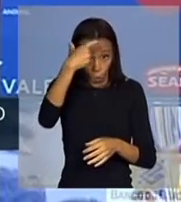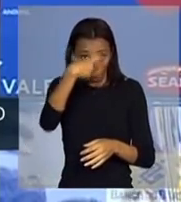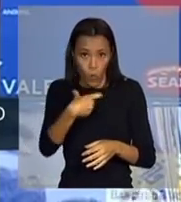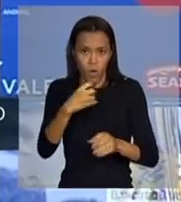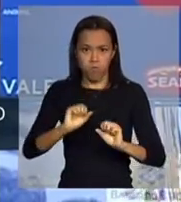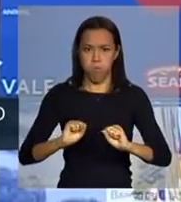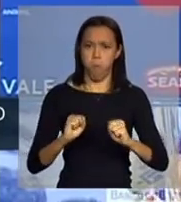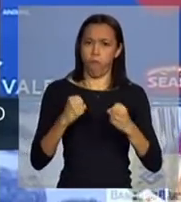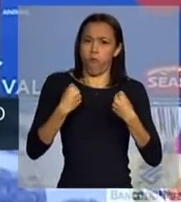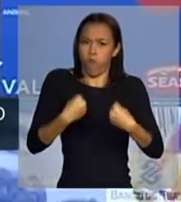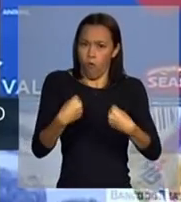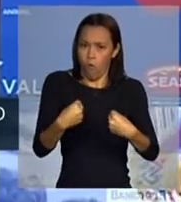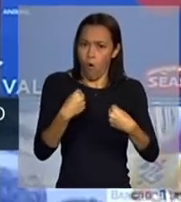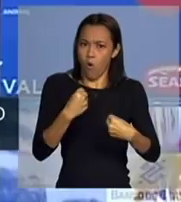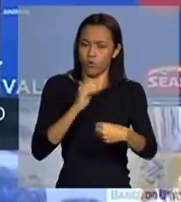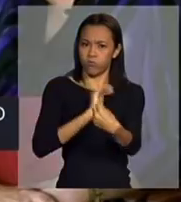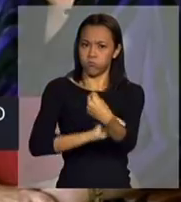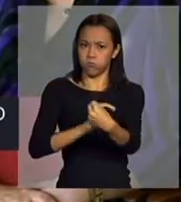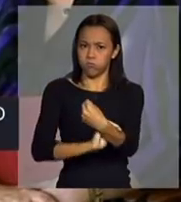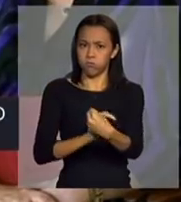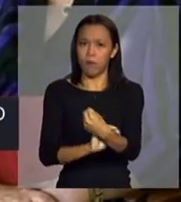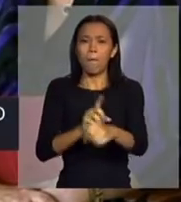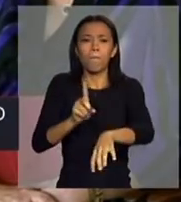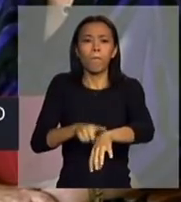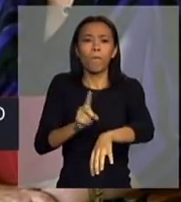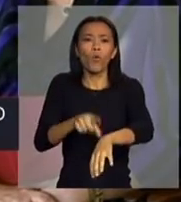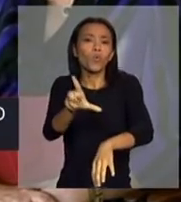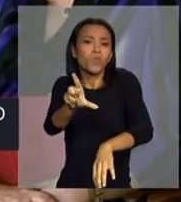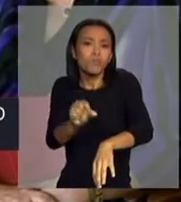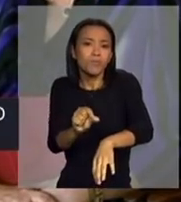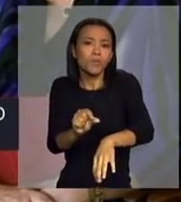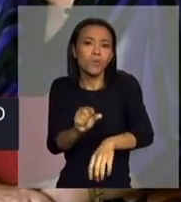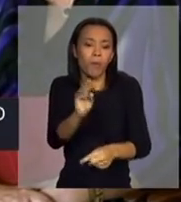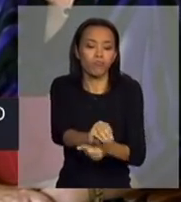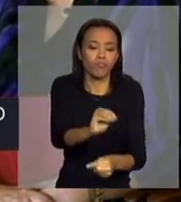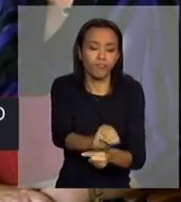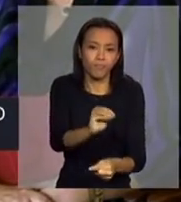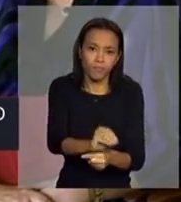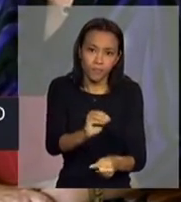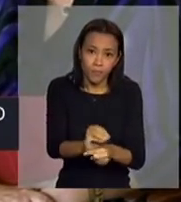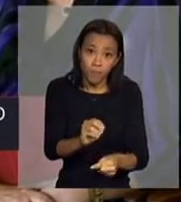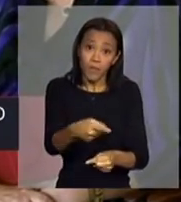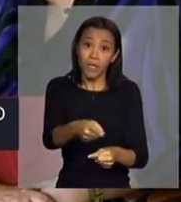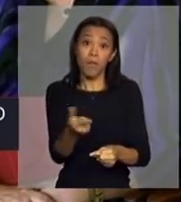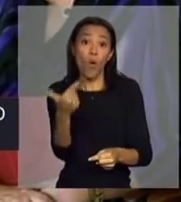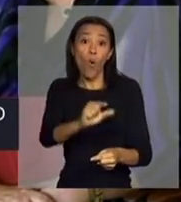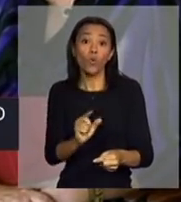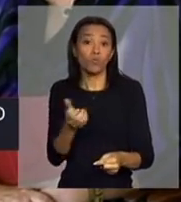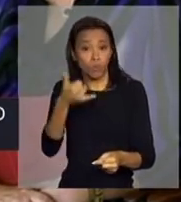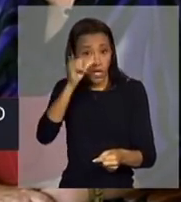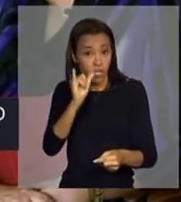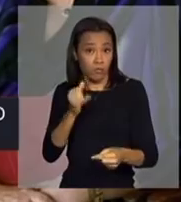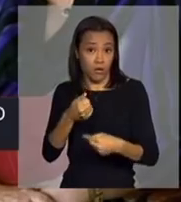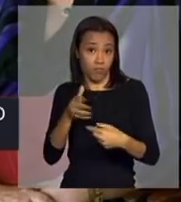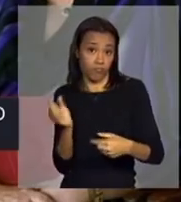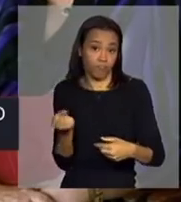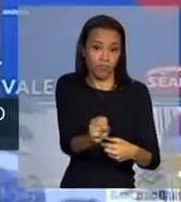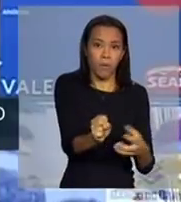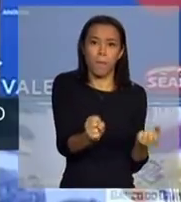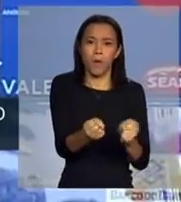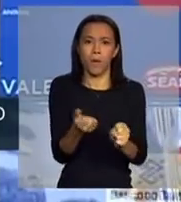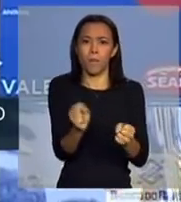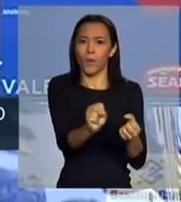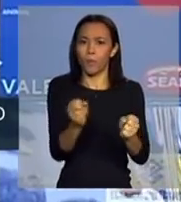velocidade, permanece menos tempo no pasto e libera mais rapidamente a pastagem para outro animal. Além